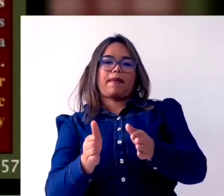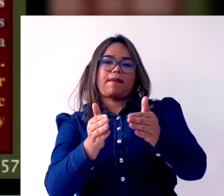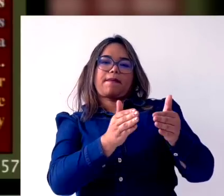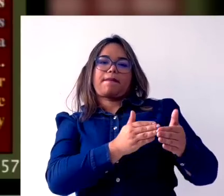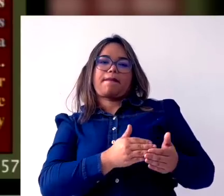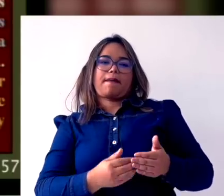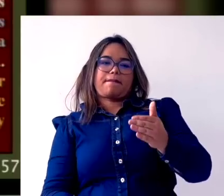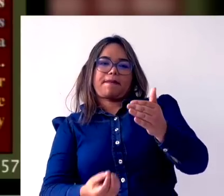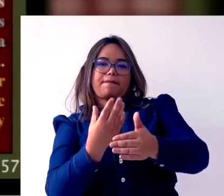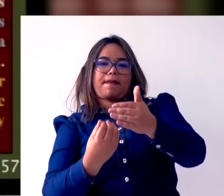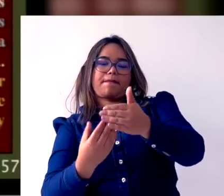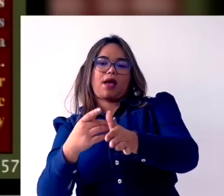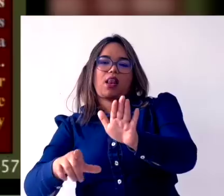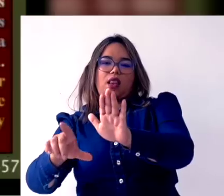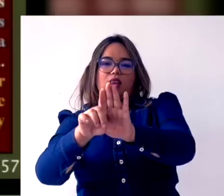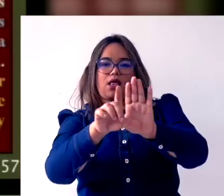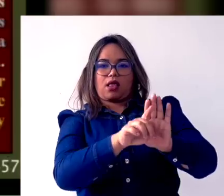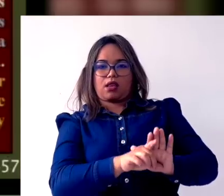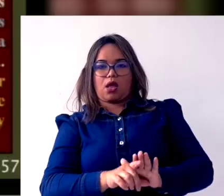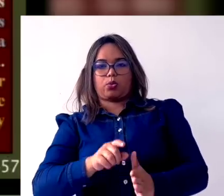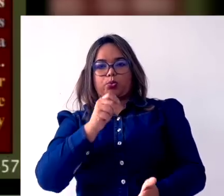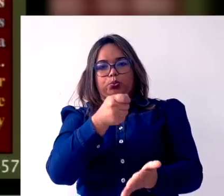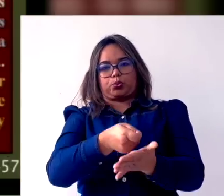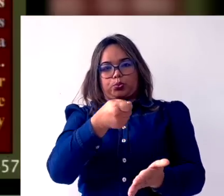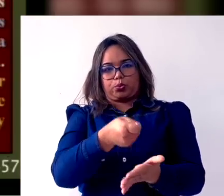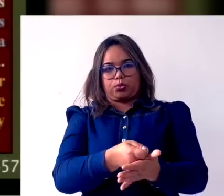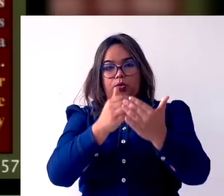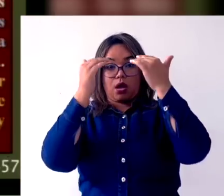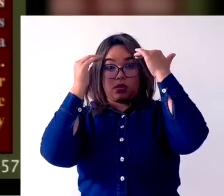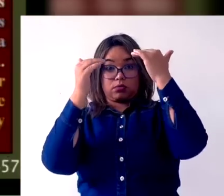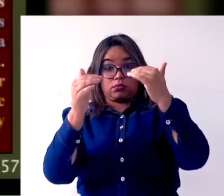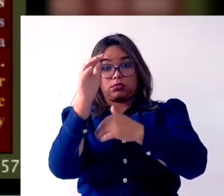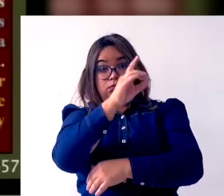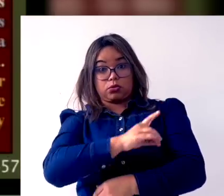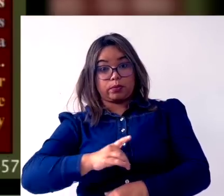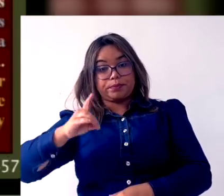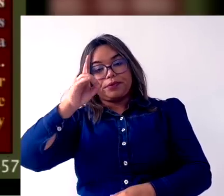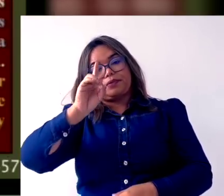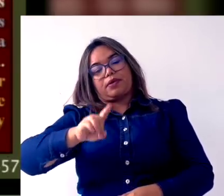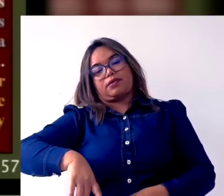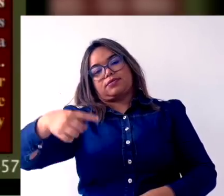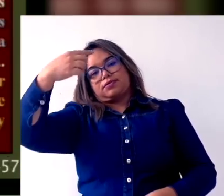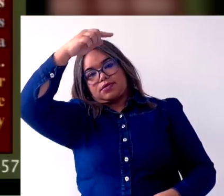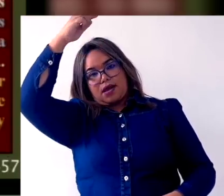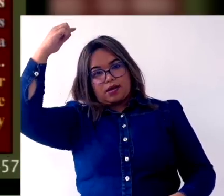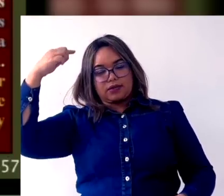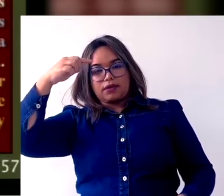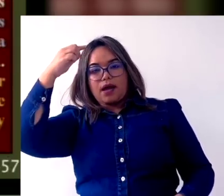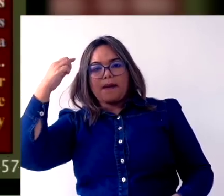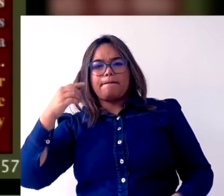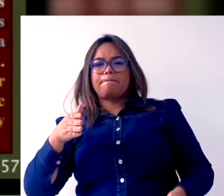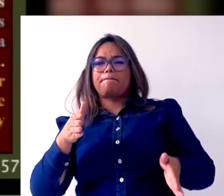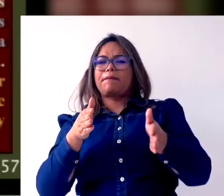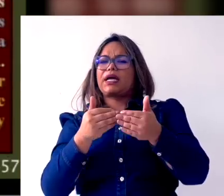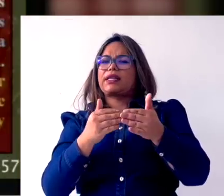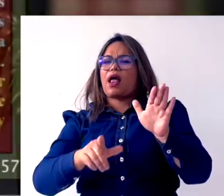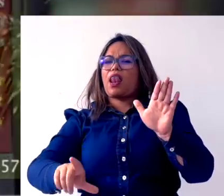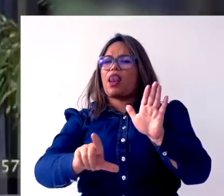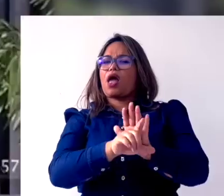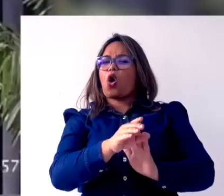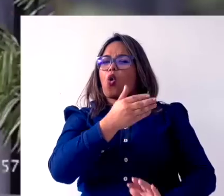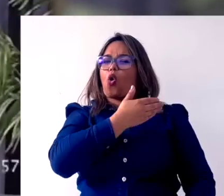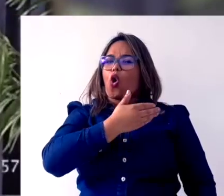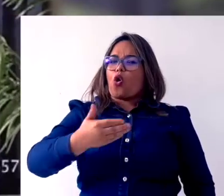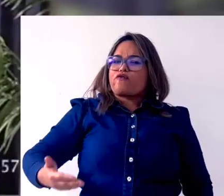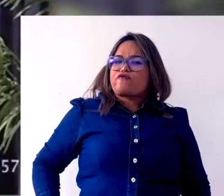com respeito à obrigação de guardar o domingo como dia santo. Estão pedindo legislação civil para permitir que as pessoas